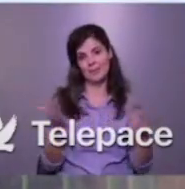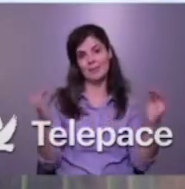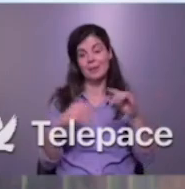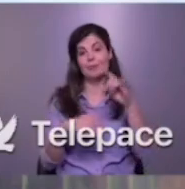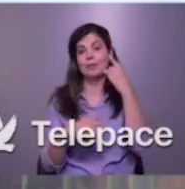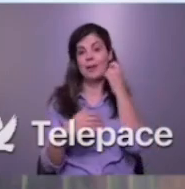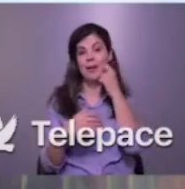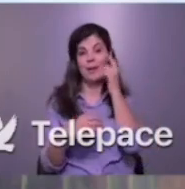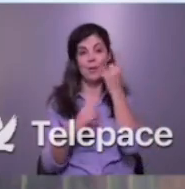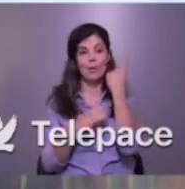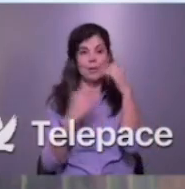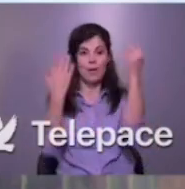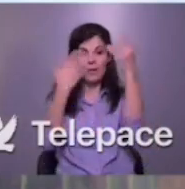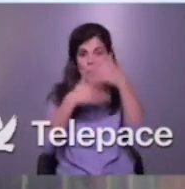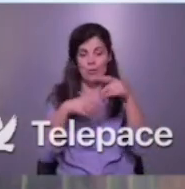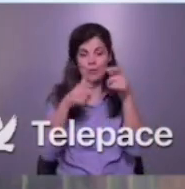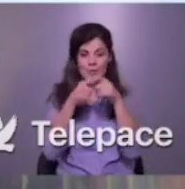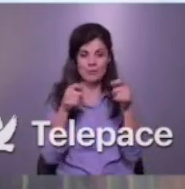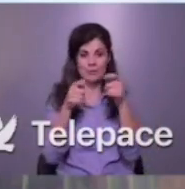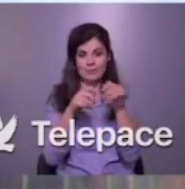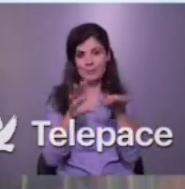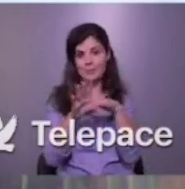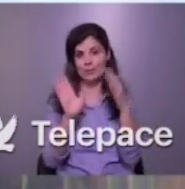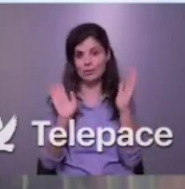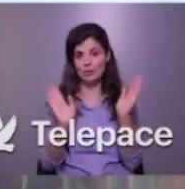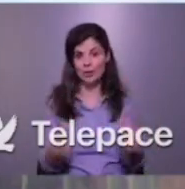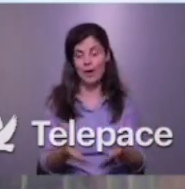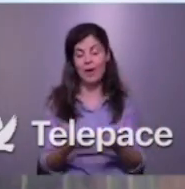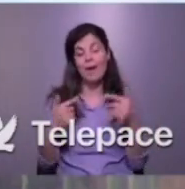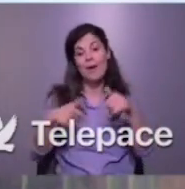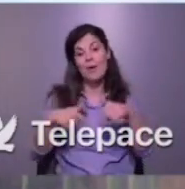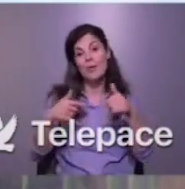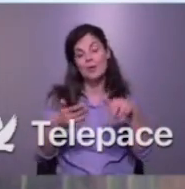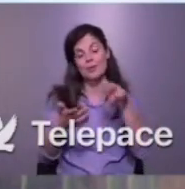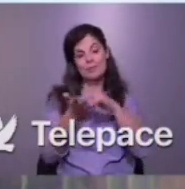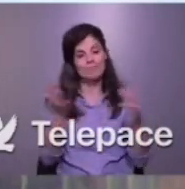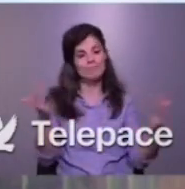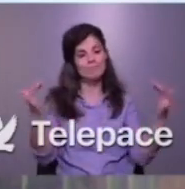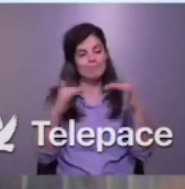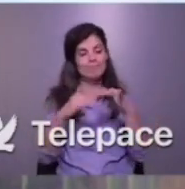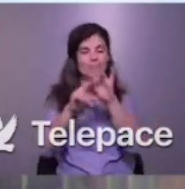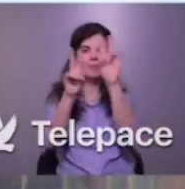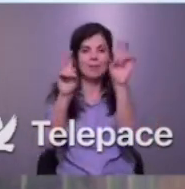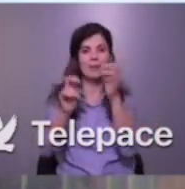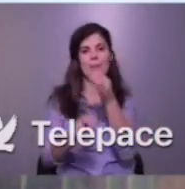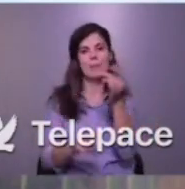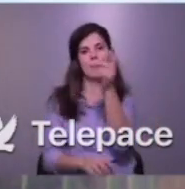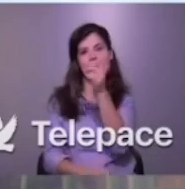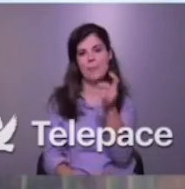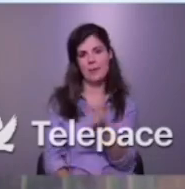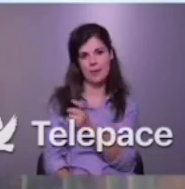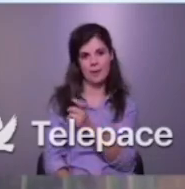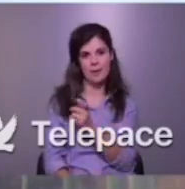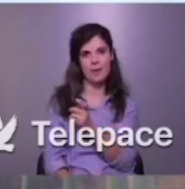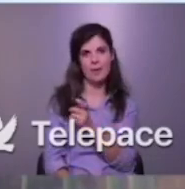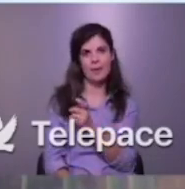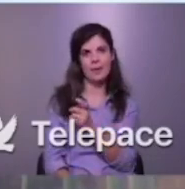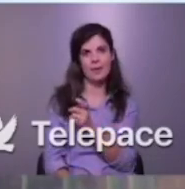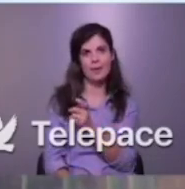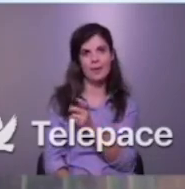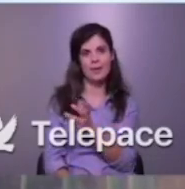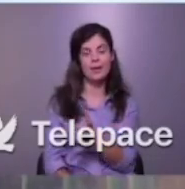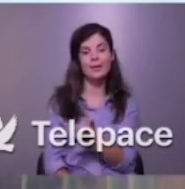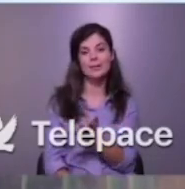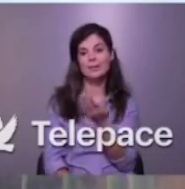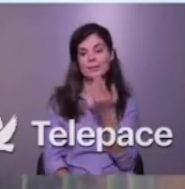já ontem na vigília e hoje, uma peregrinação sob o signo da paz. Estamos a ver